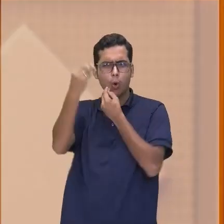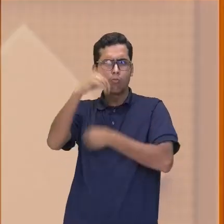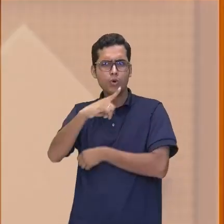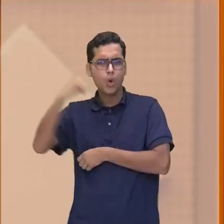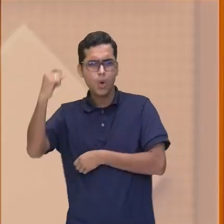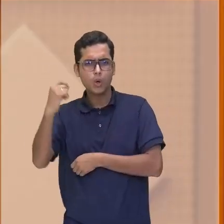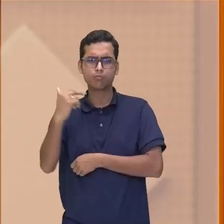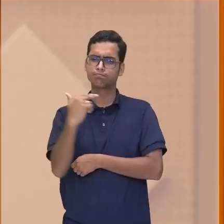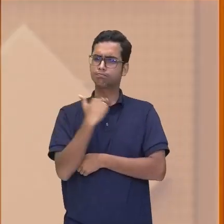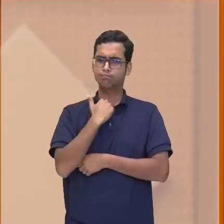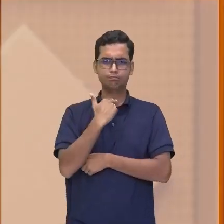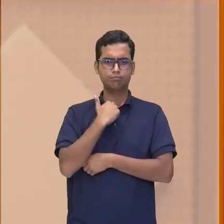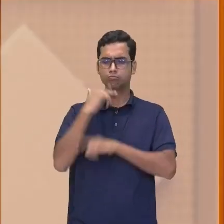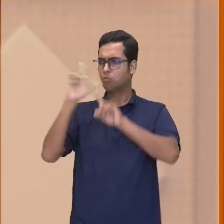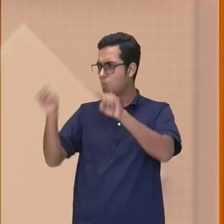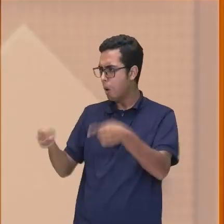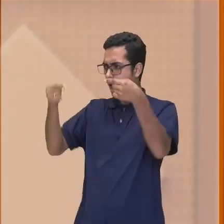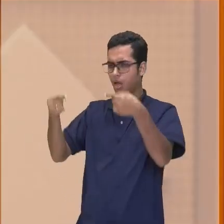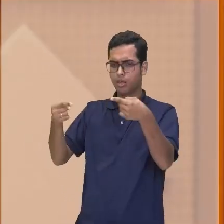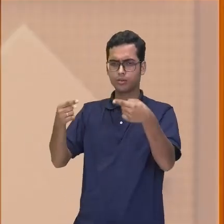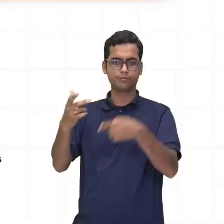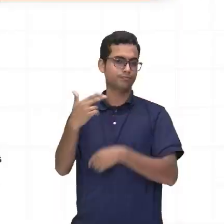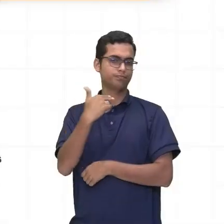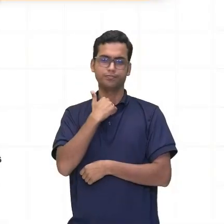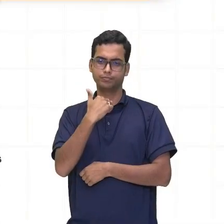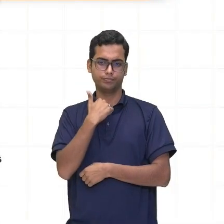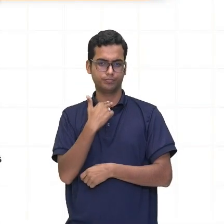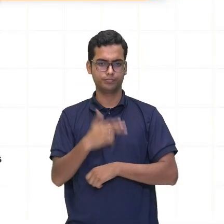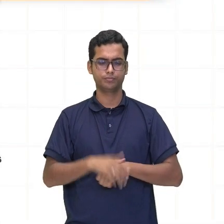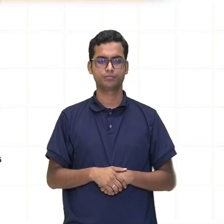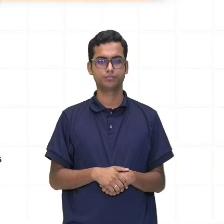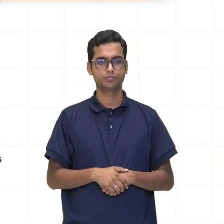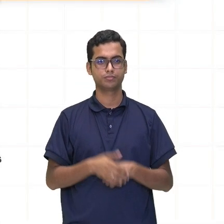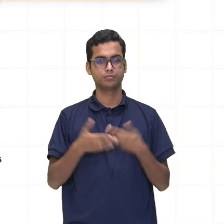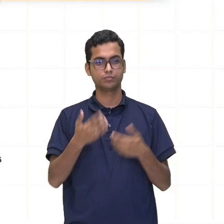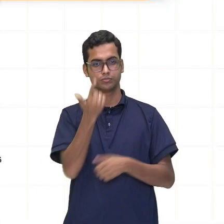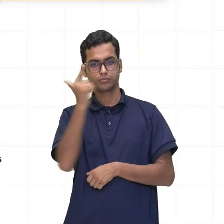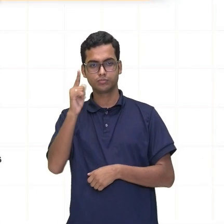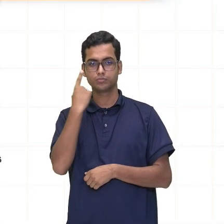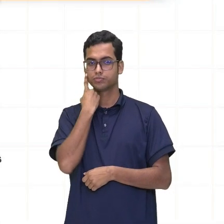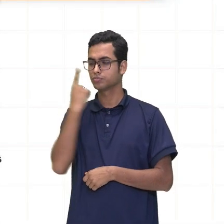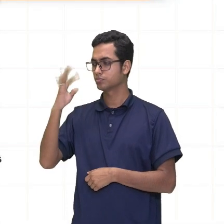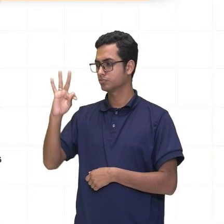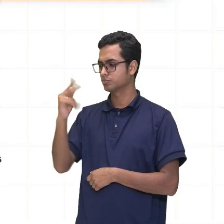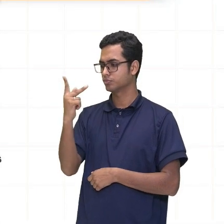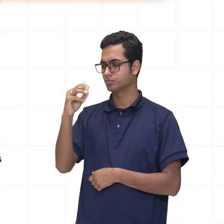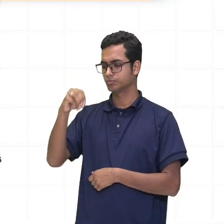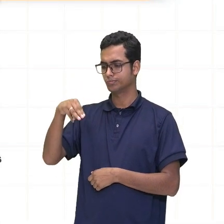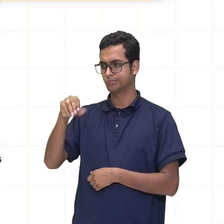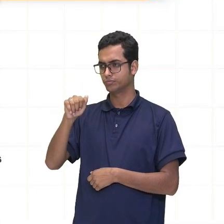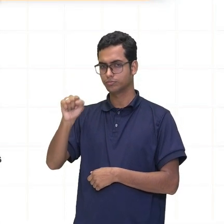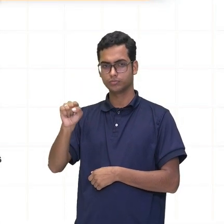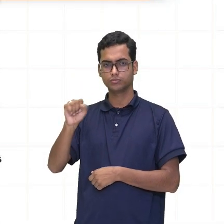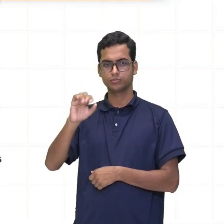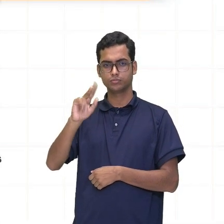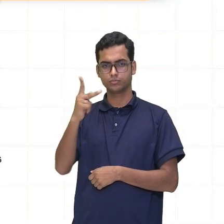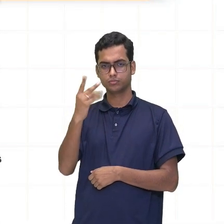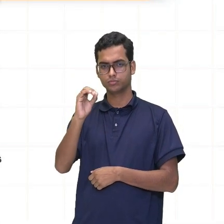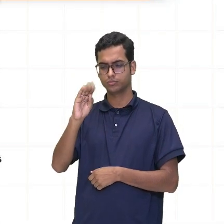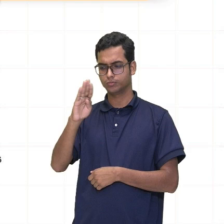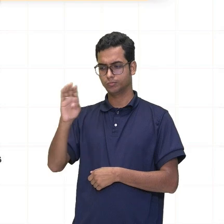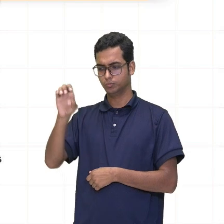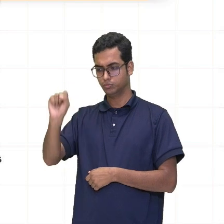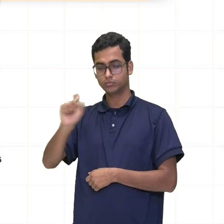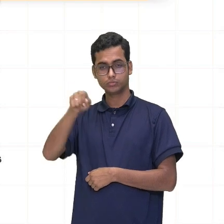ser desafiada. Thomas Hobbes, ele é o nosso próximo teórico e ele fala, é um teórico